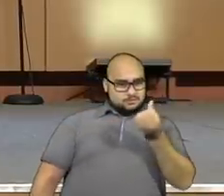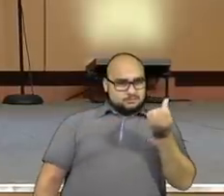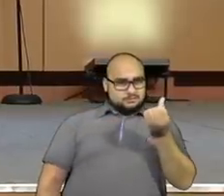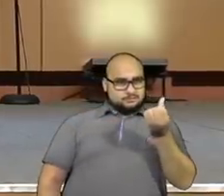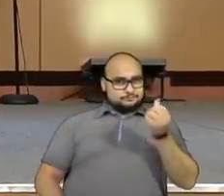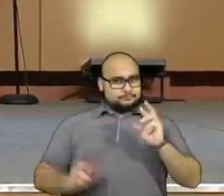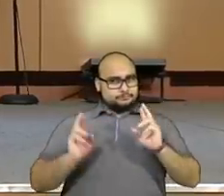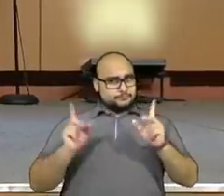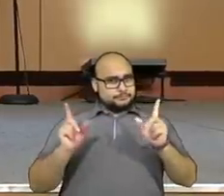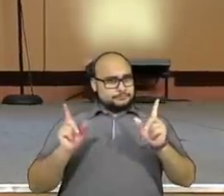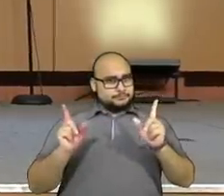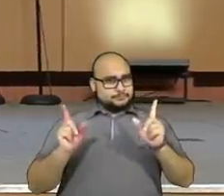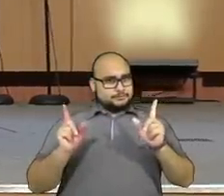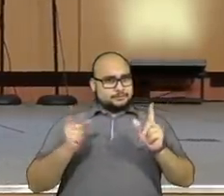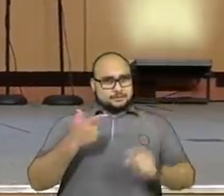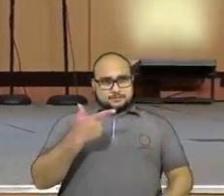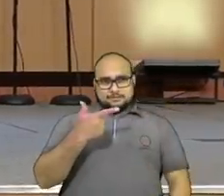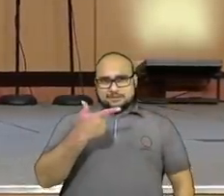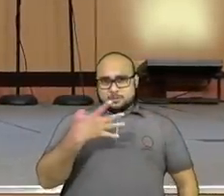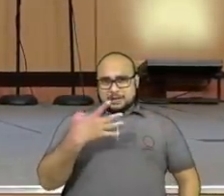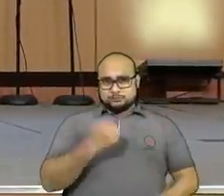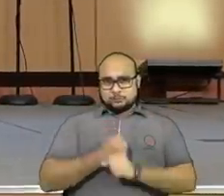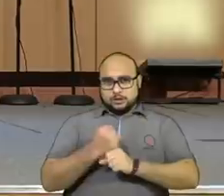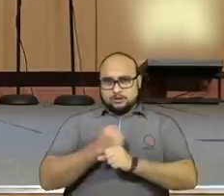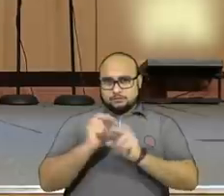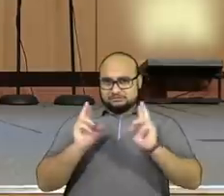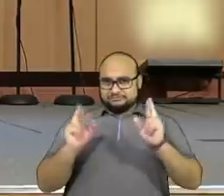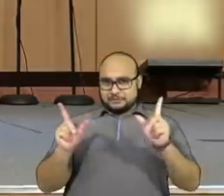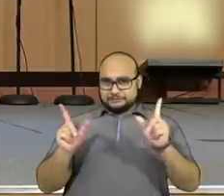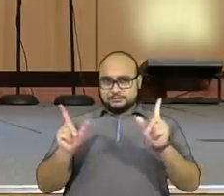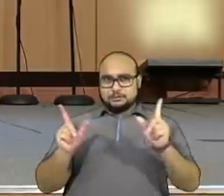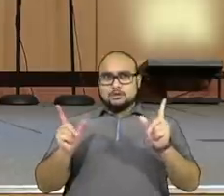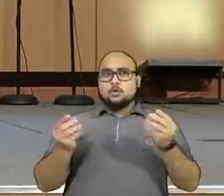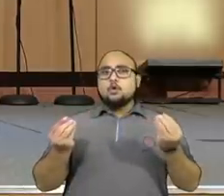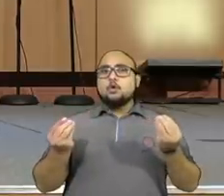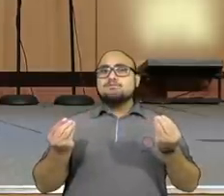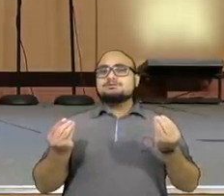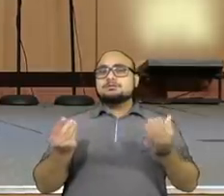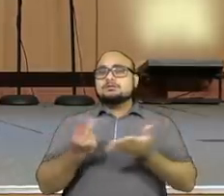Tem 24. Eu falei, como é que começou essa história?